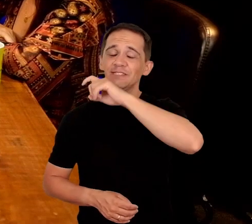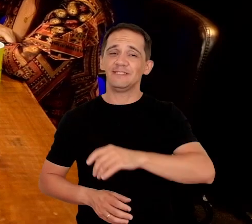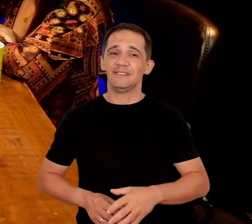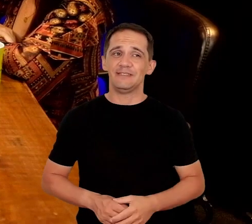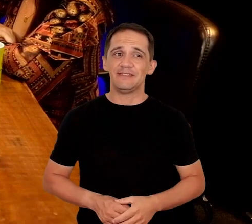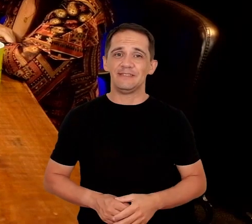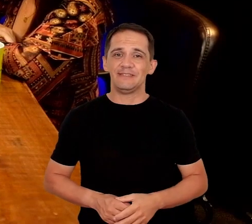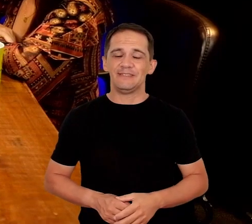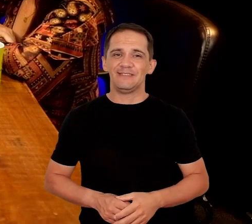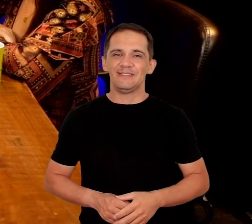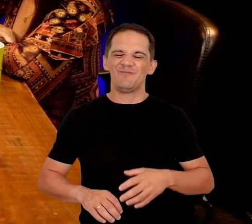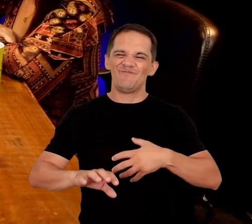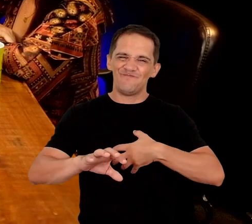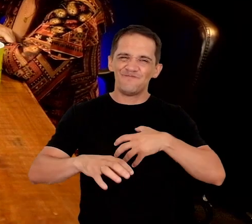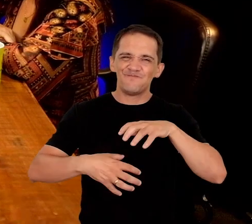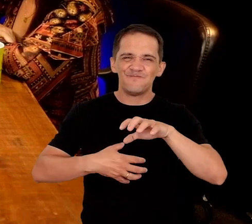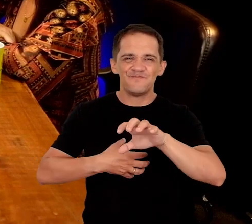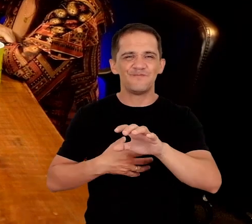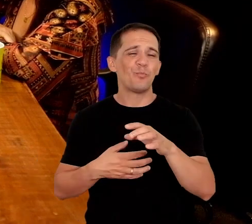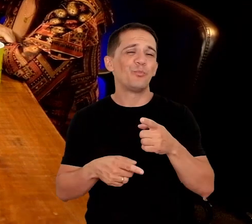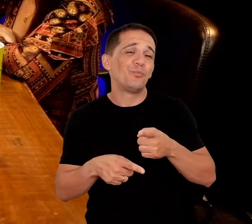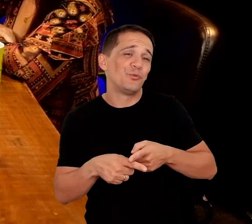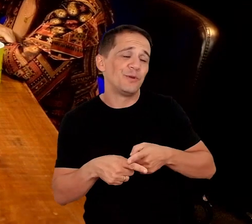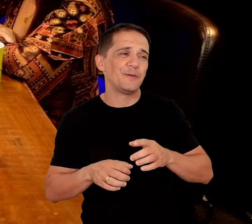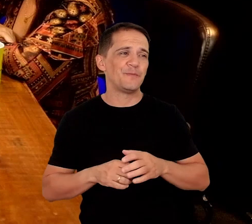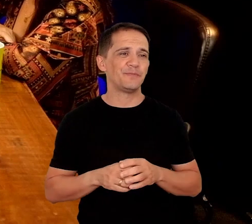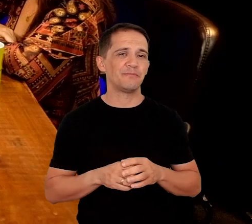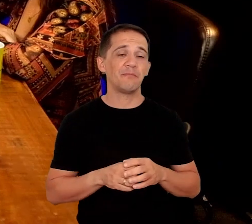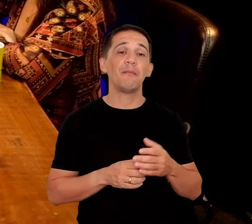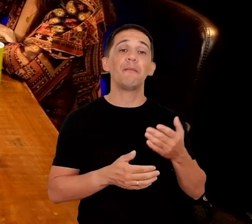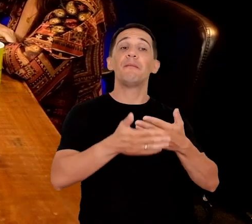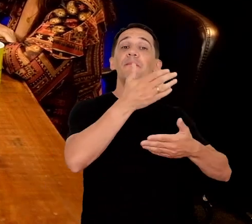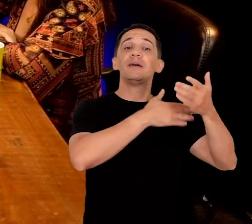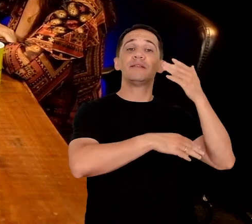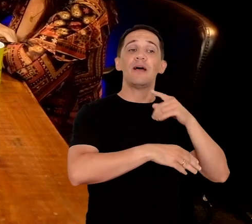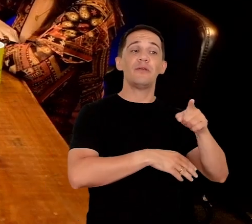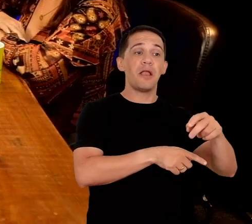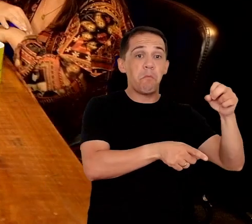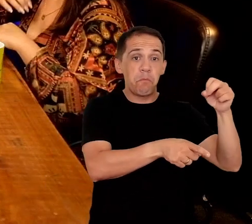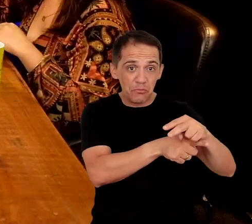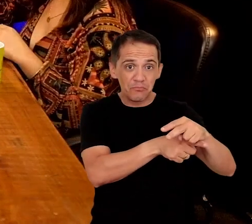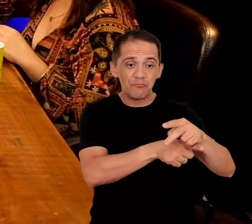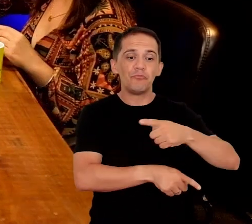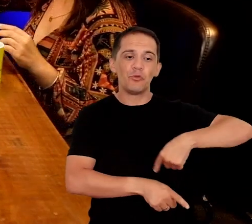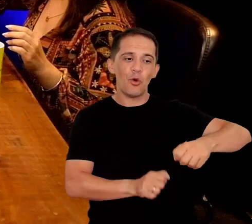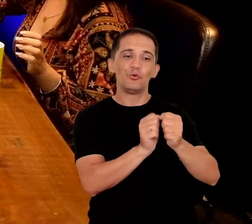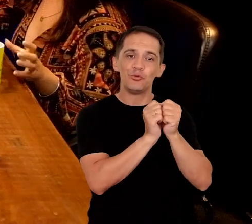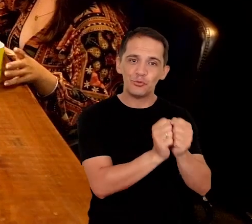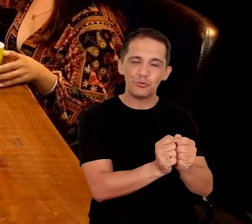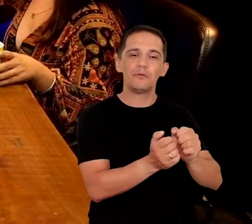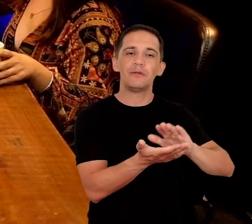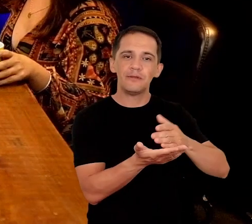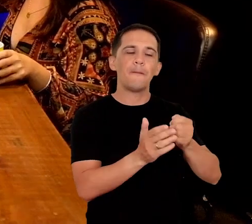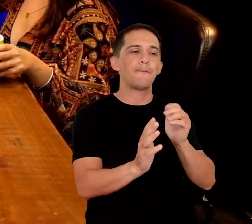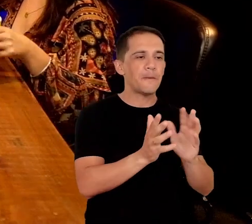ruim, às vezes, a gente sente, porque a gente interpretou que a difícil que deve entrevista ser para ele entrar e depois